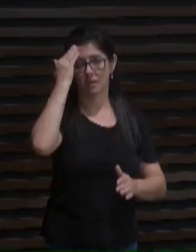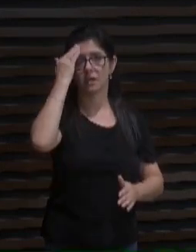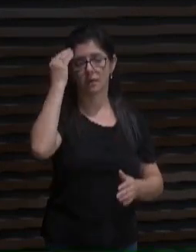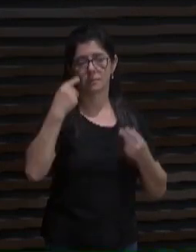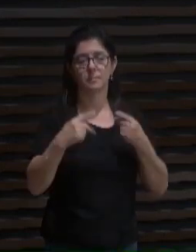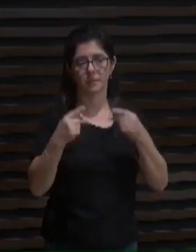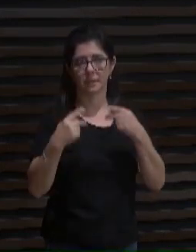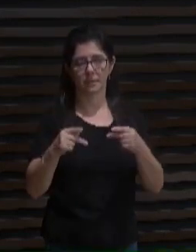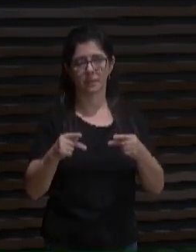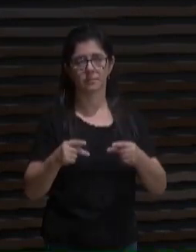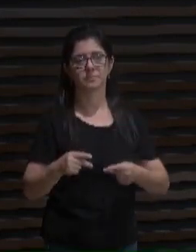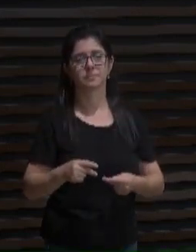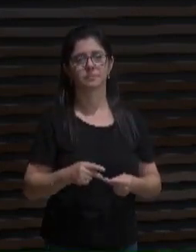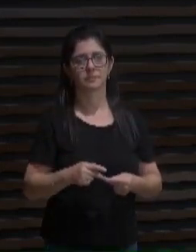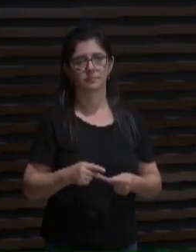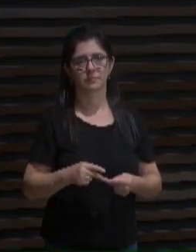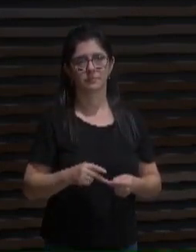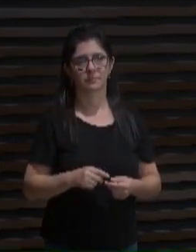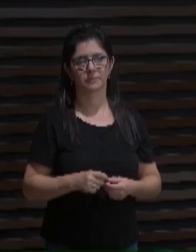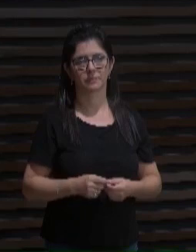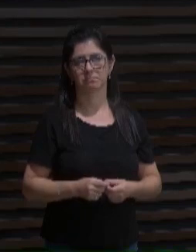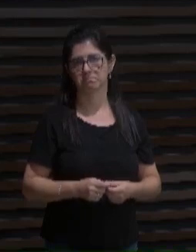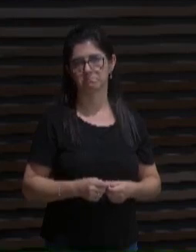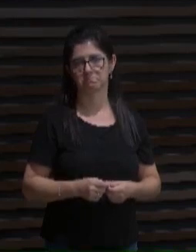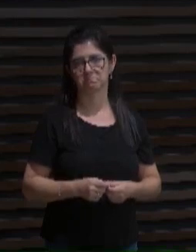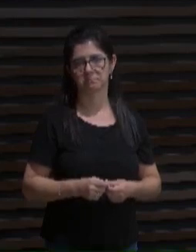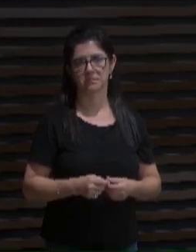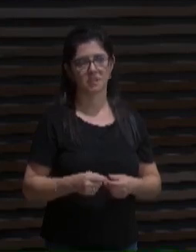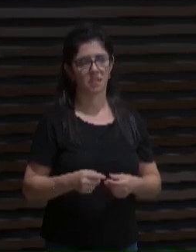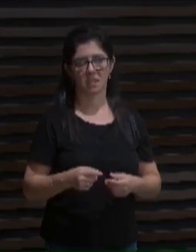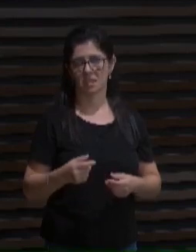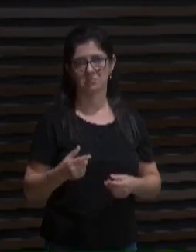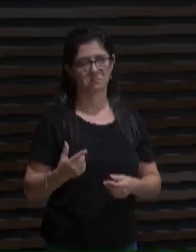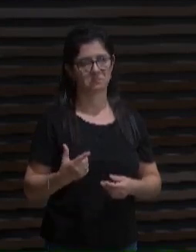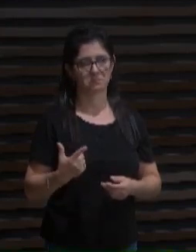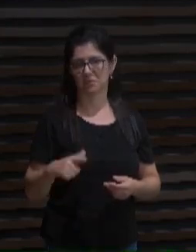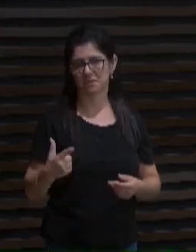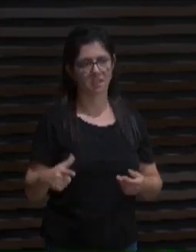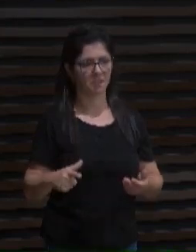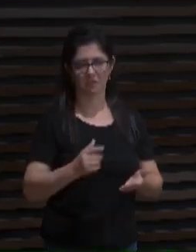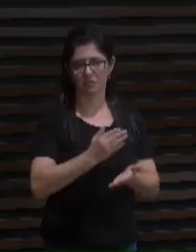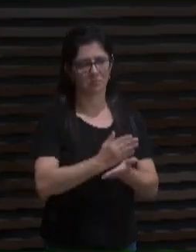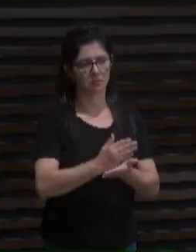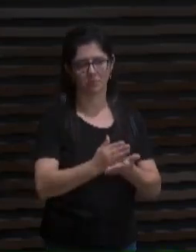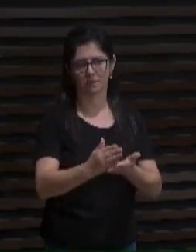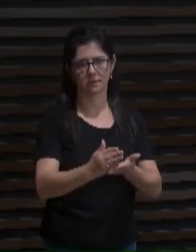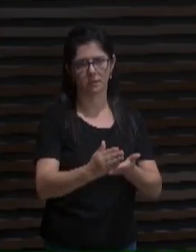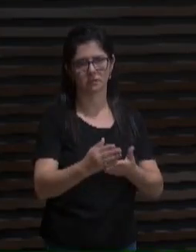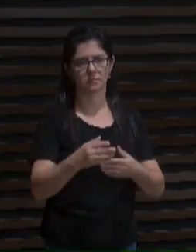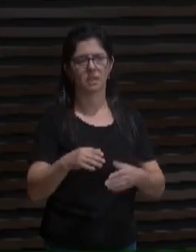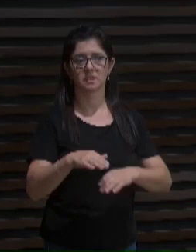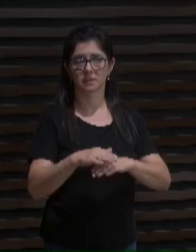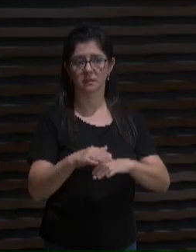meu irmão, você vai falar para alguém, ah, eu não sei como, nem como começar essa conversa, ore, Senhor, me dá a oportunidade,